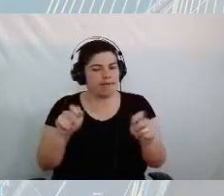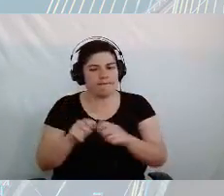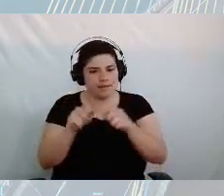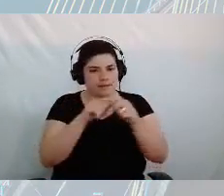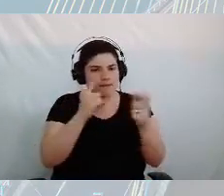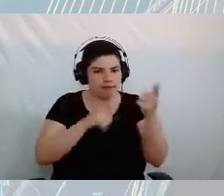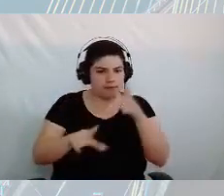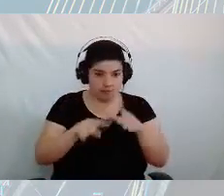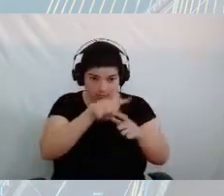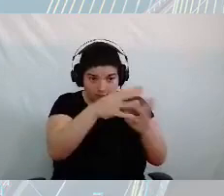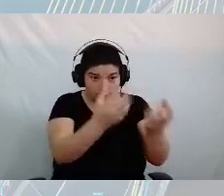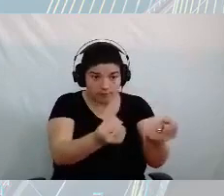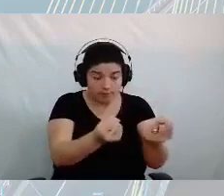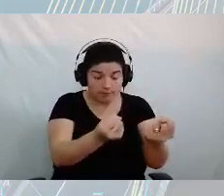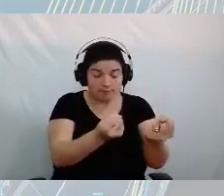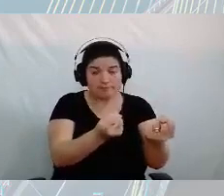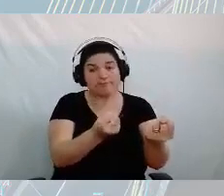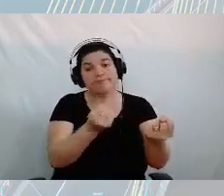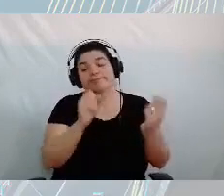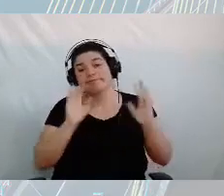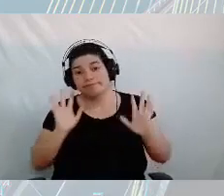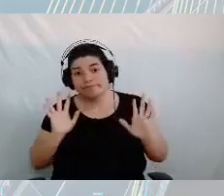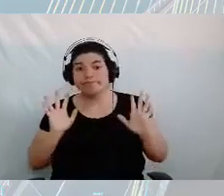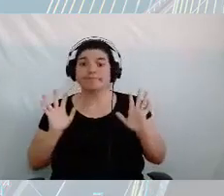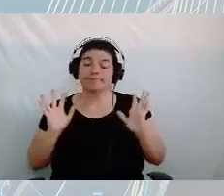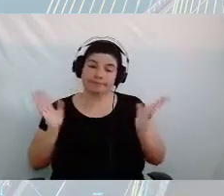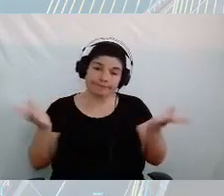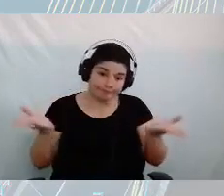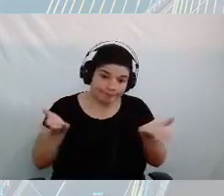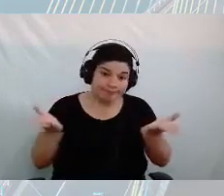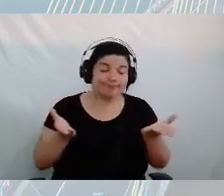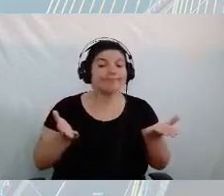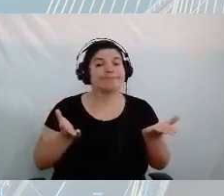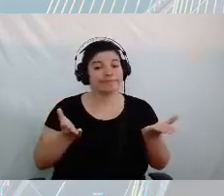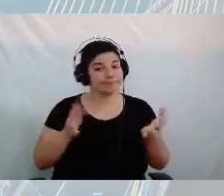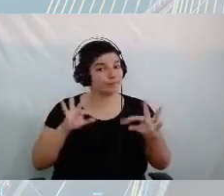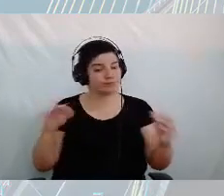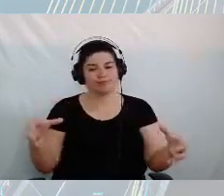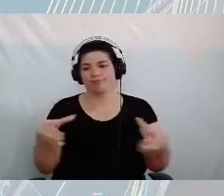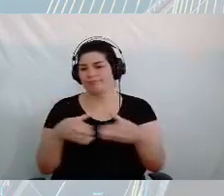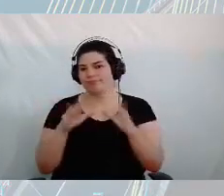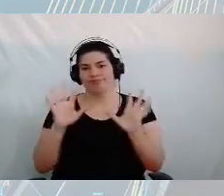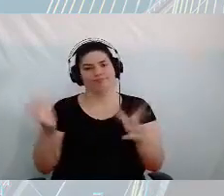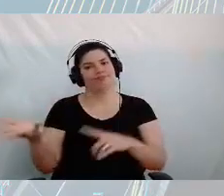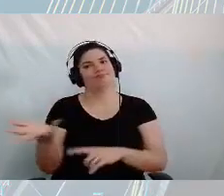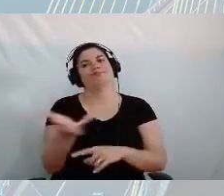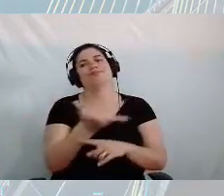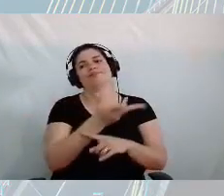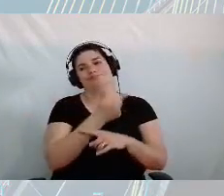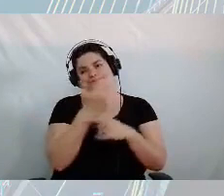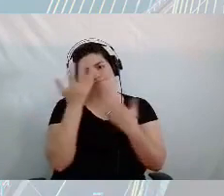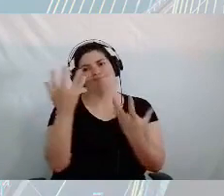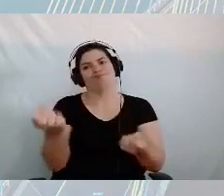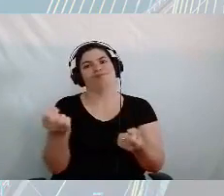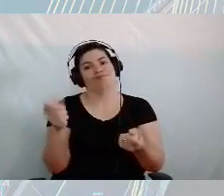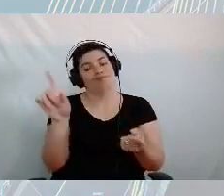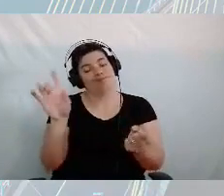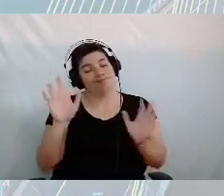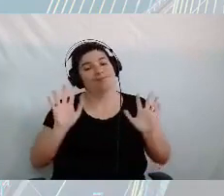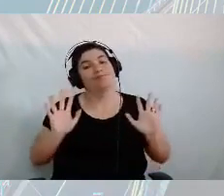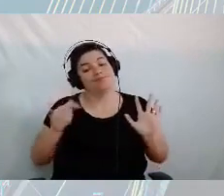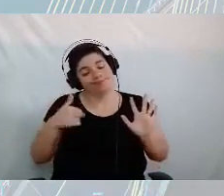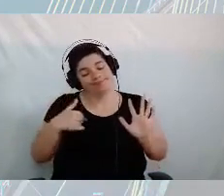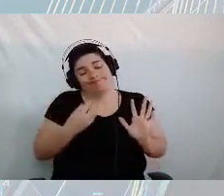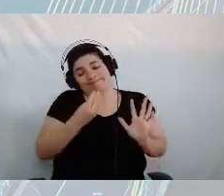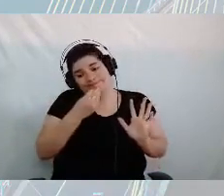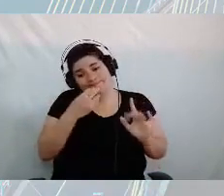topou, Jo? Nessa fase, todo o time já tinha sido comprado pelo AJ, e eu, é óbvio,